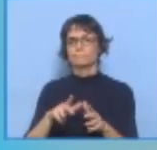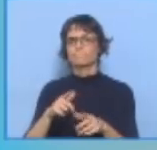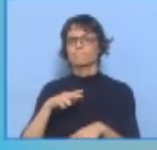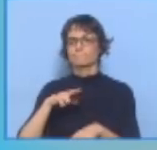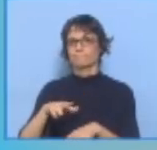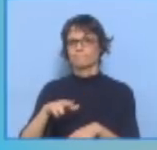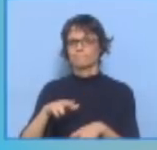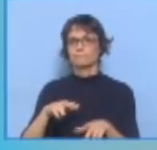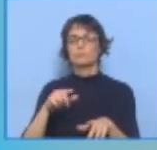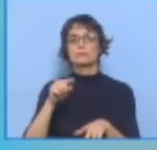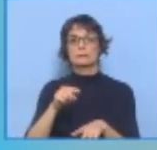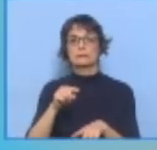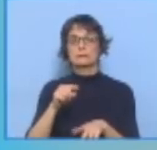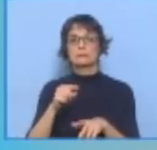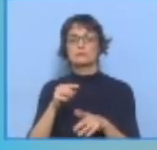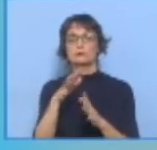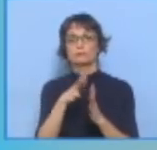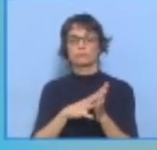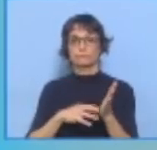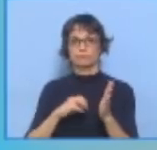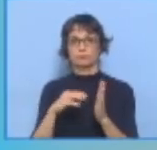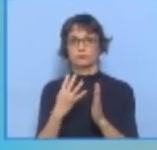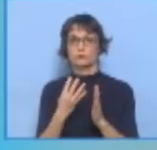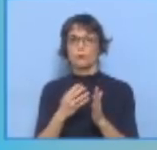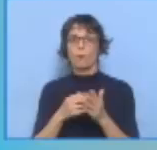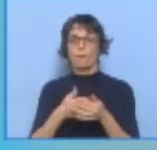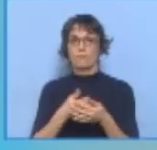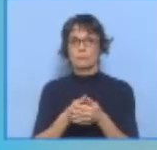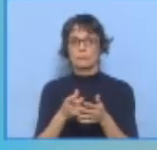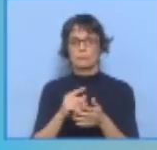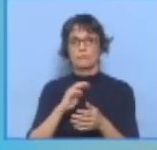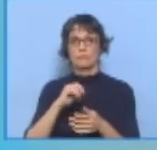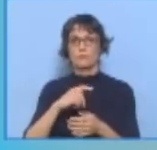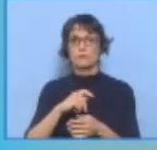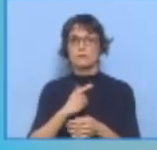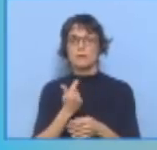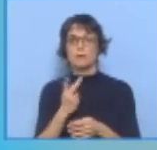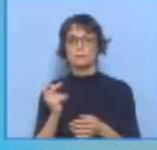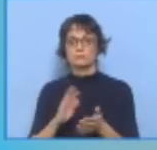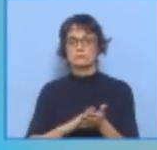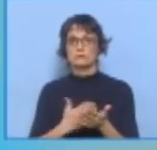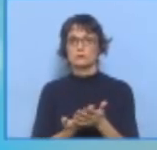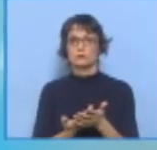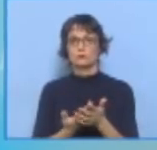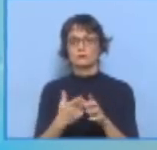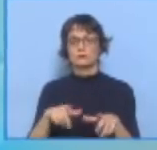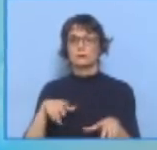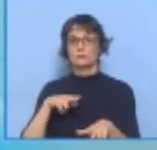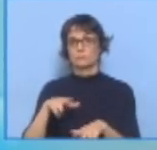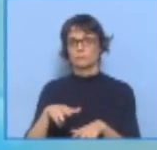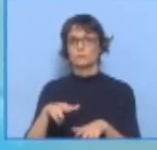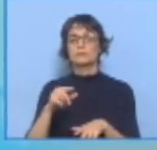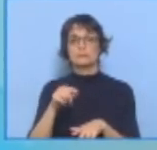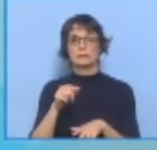os Salmos são os primeiros livros a surgir na língua de Camões, traduzidos a partir do texto original e numa